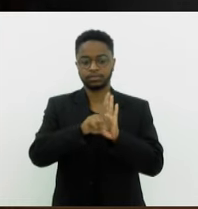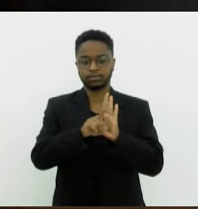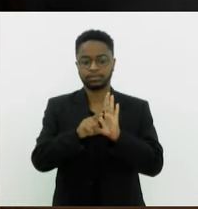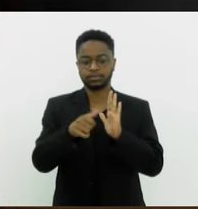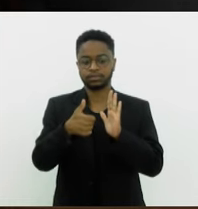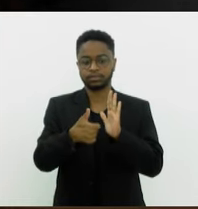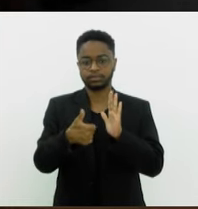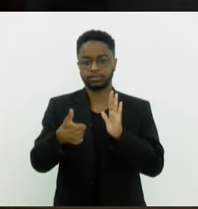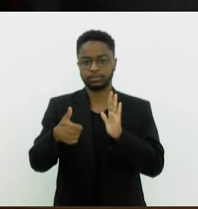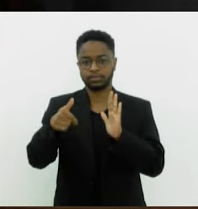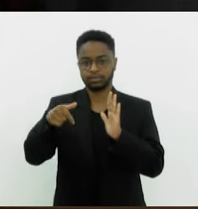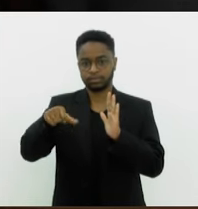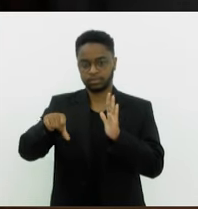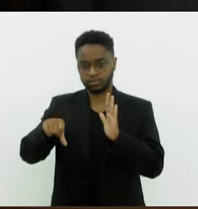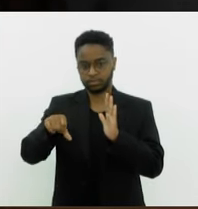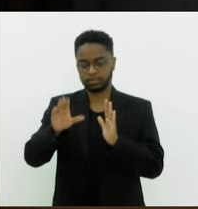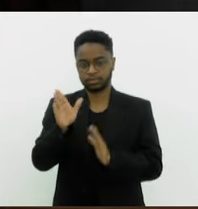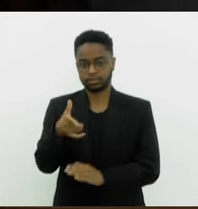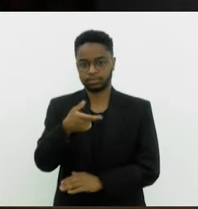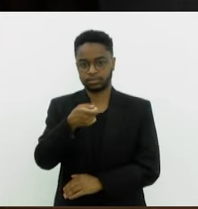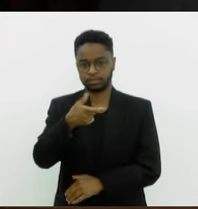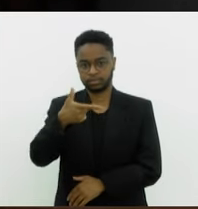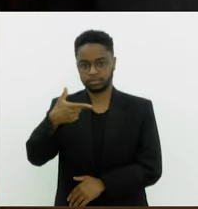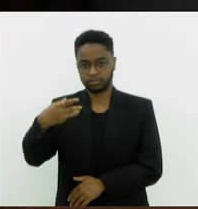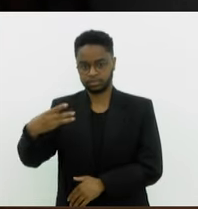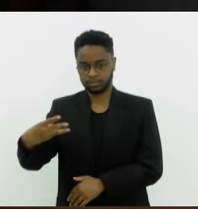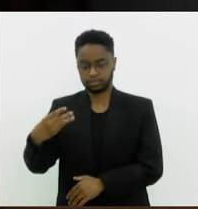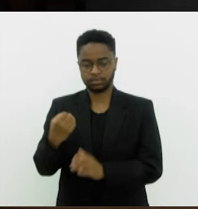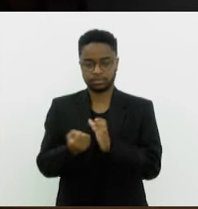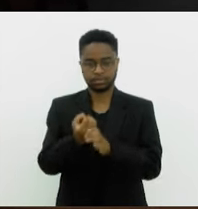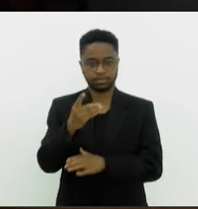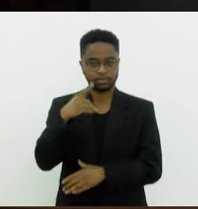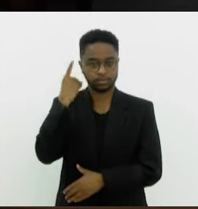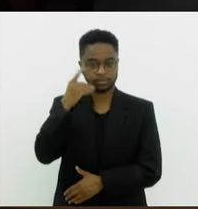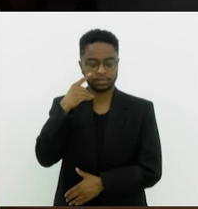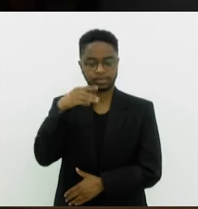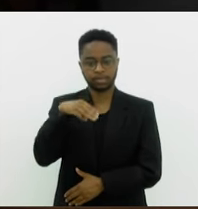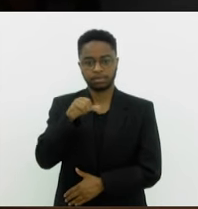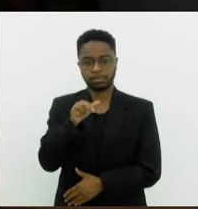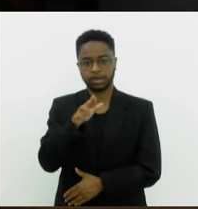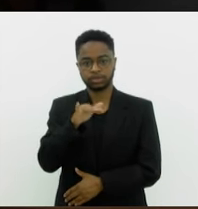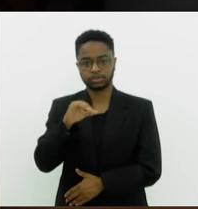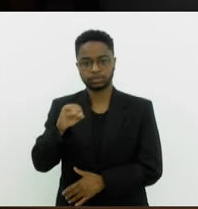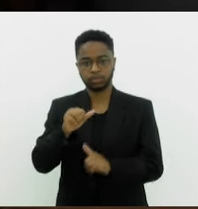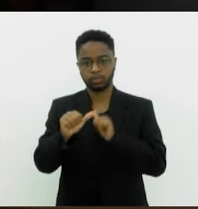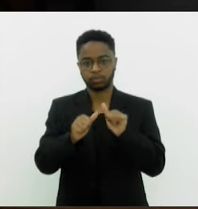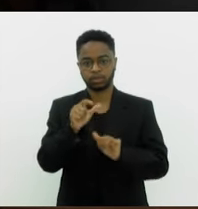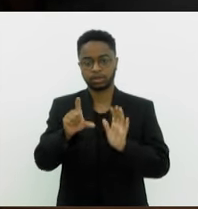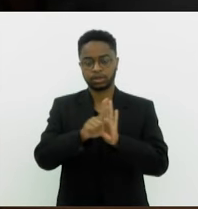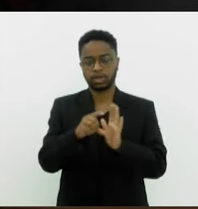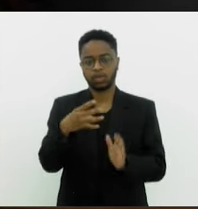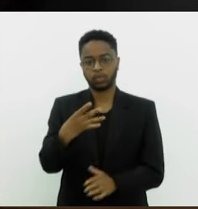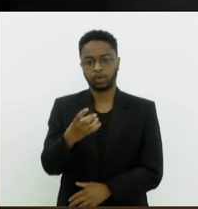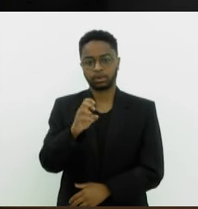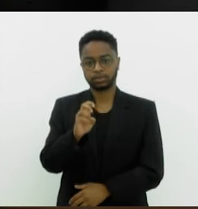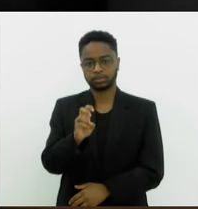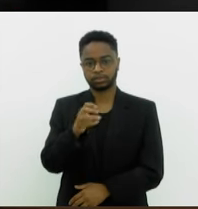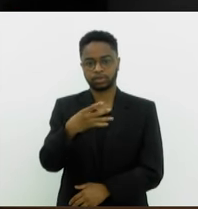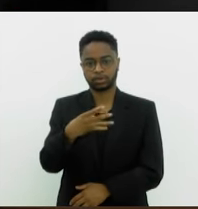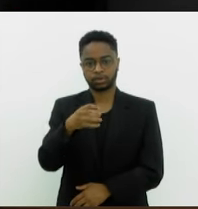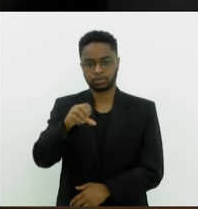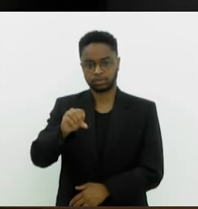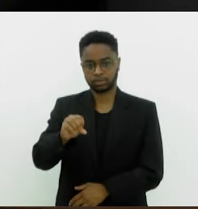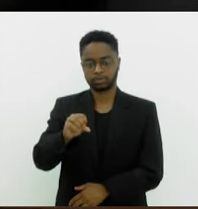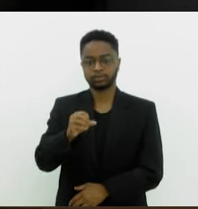número 119 de 2023, de autoria do deputado Márcio Canella, que altera a lei número 4.549,